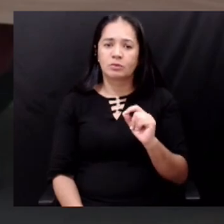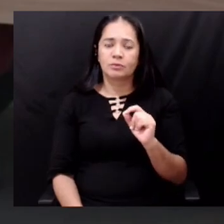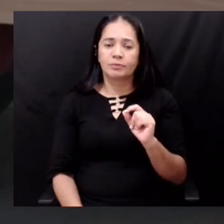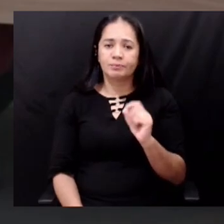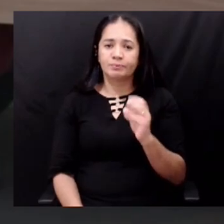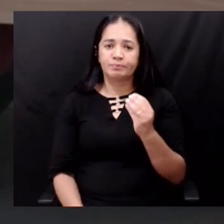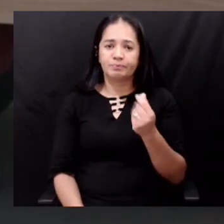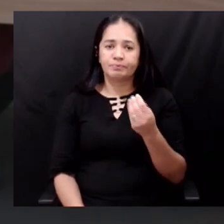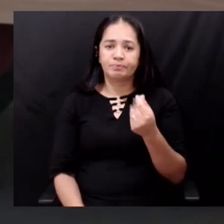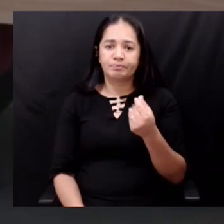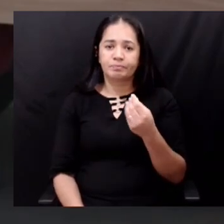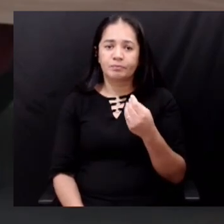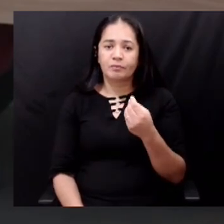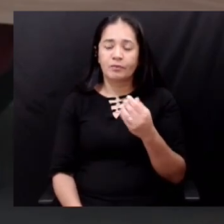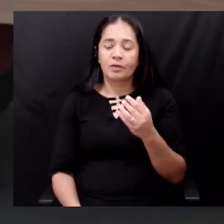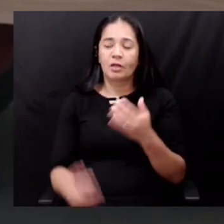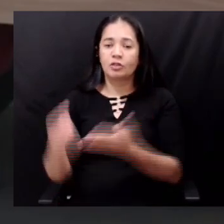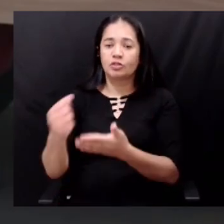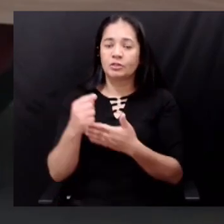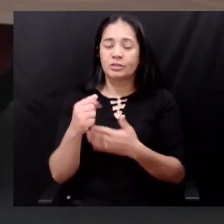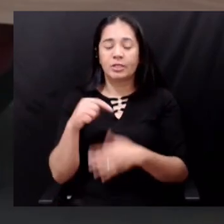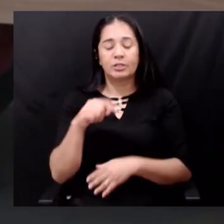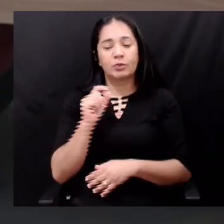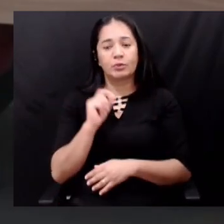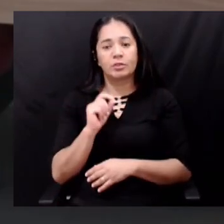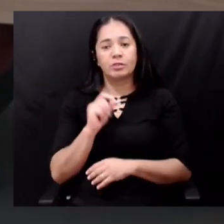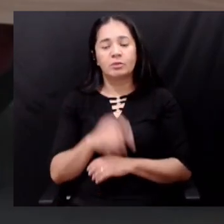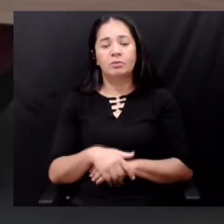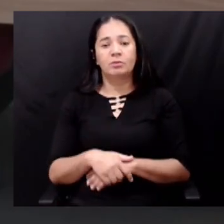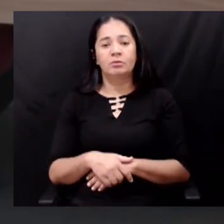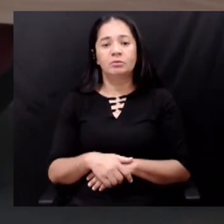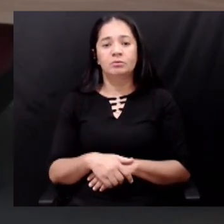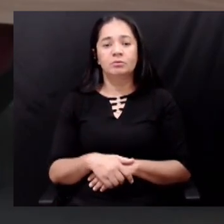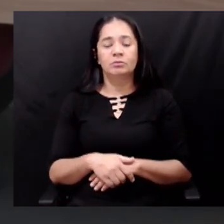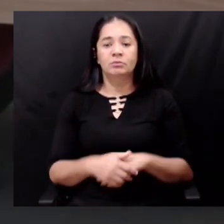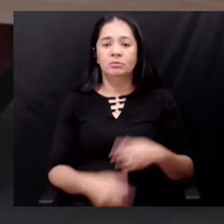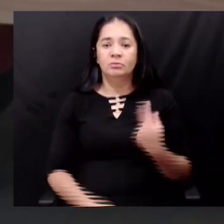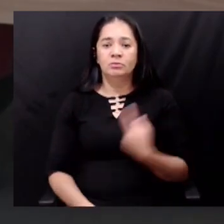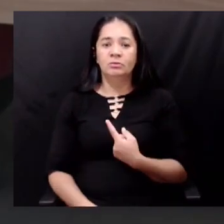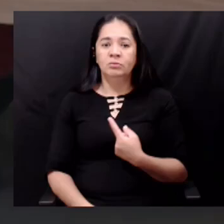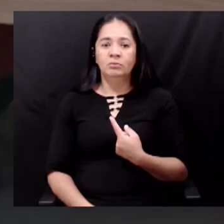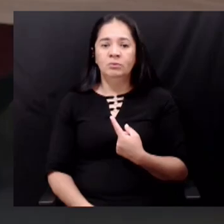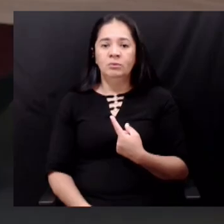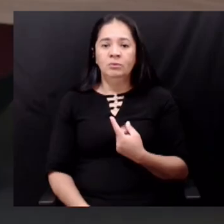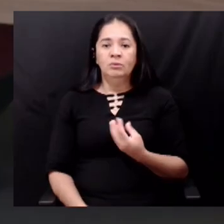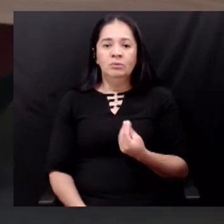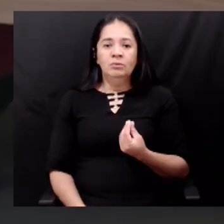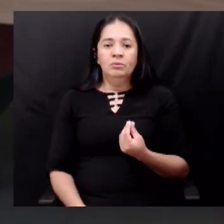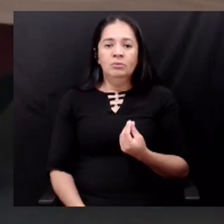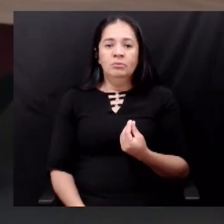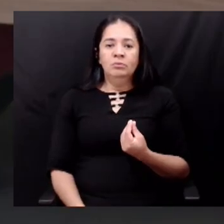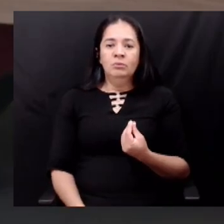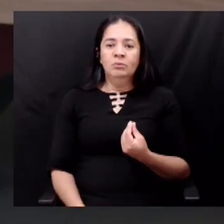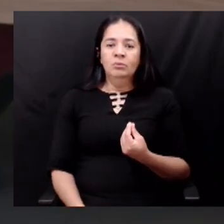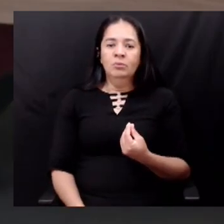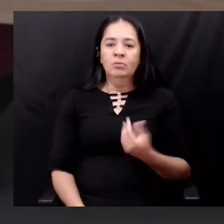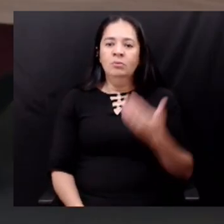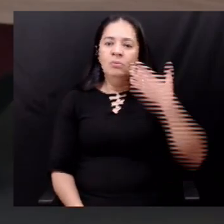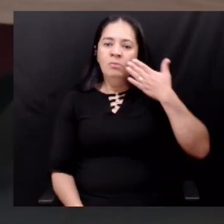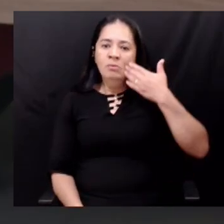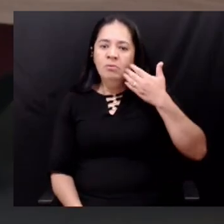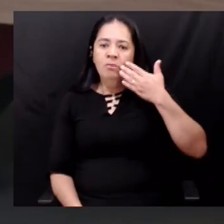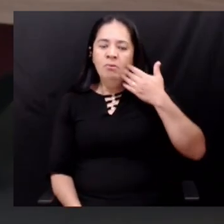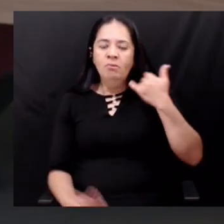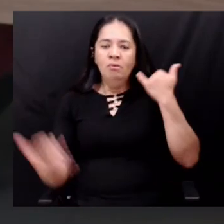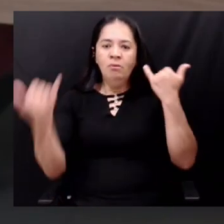trazê-los aqui, Kleber, é justamente, inclusive, para a gente, inclusive, se apropriar do máximo de